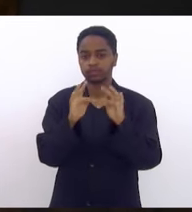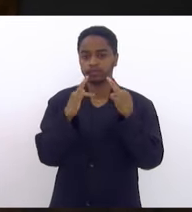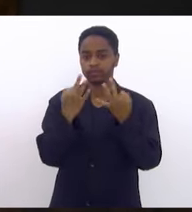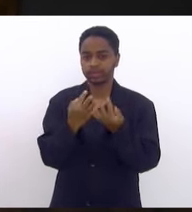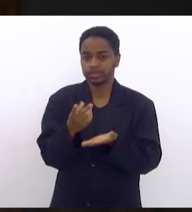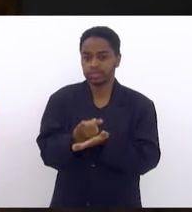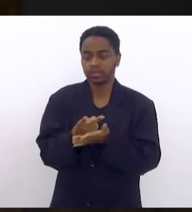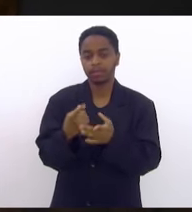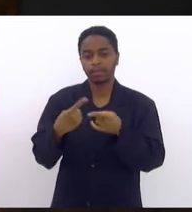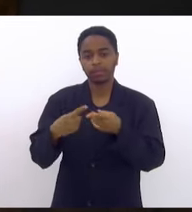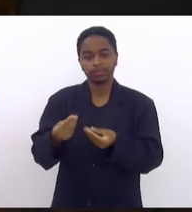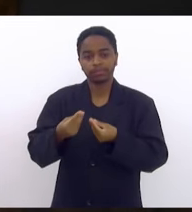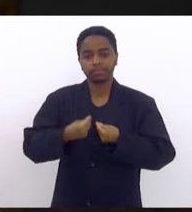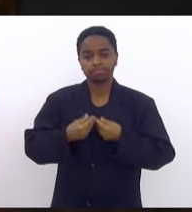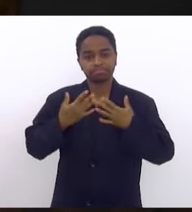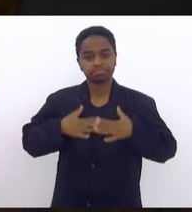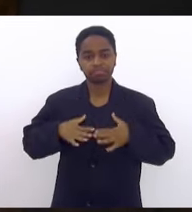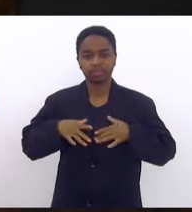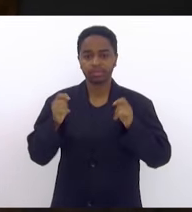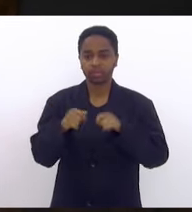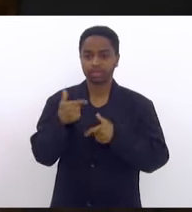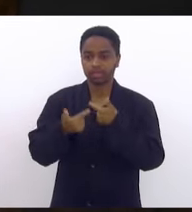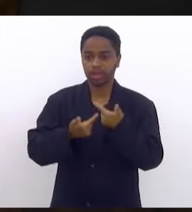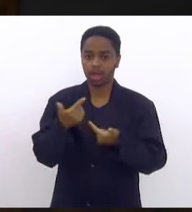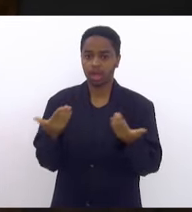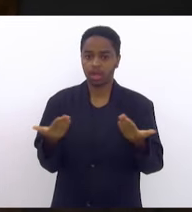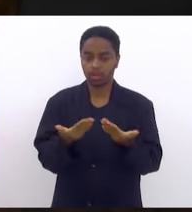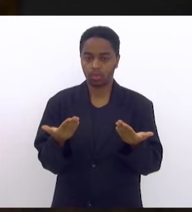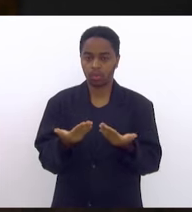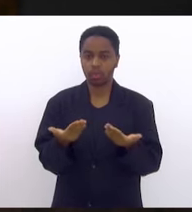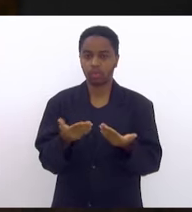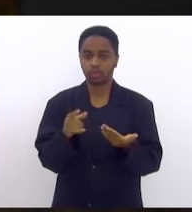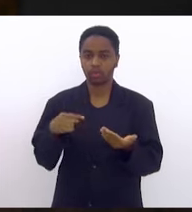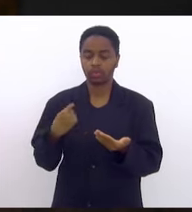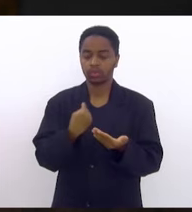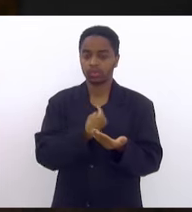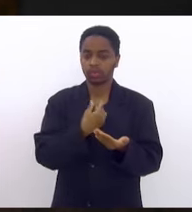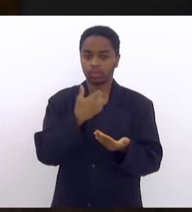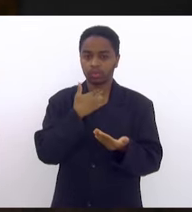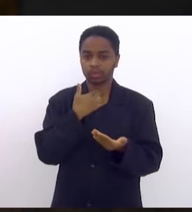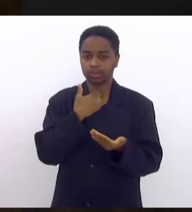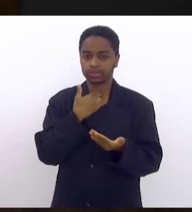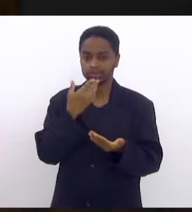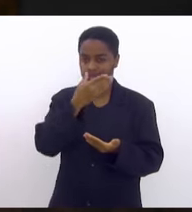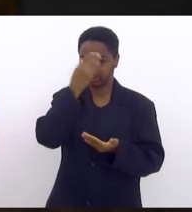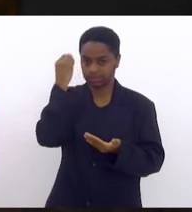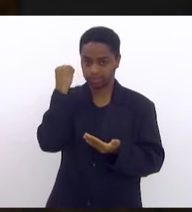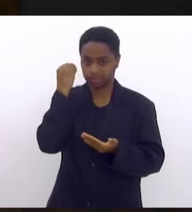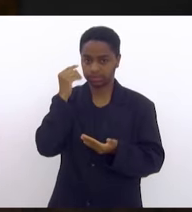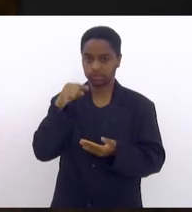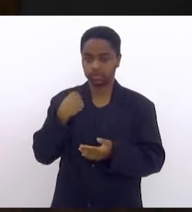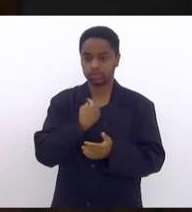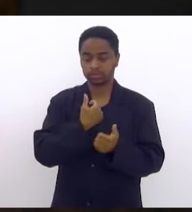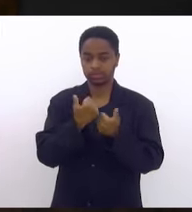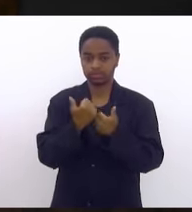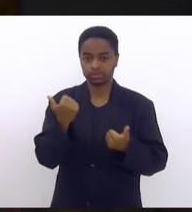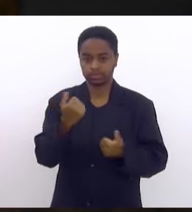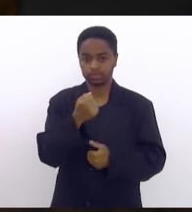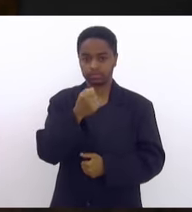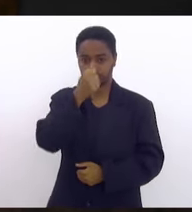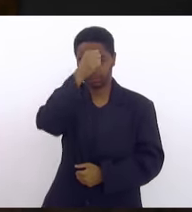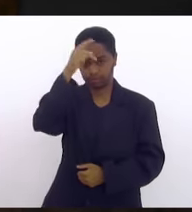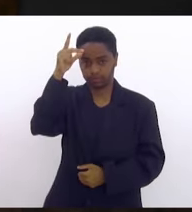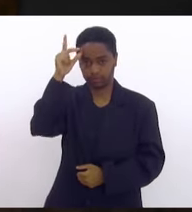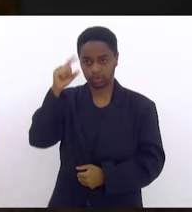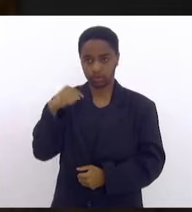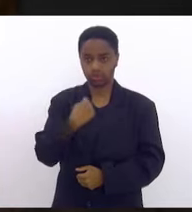dão a tranquilidade para poder desenvolver meu trabalho. Agora, para a gente não perder o costume, nosso vice-prefeito Chicão, vamos